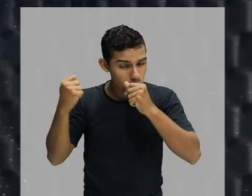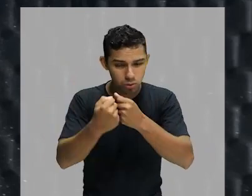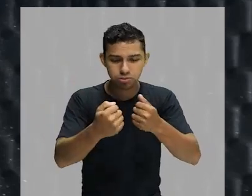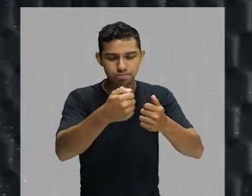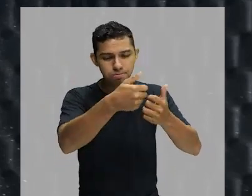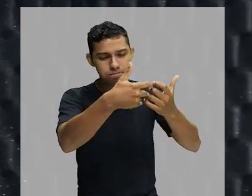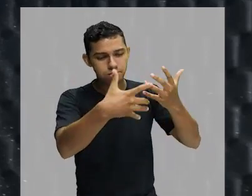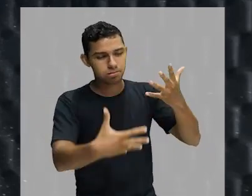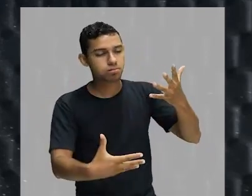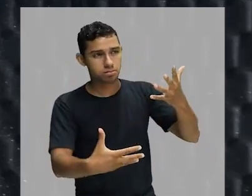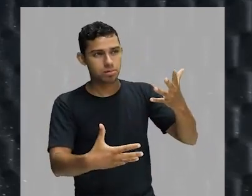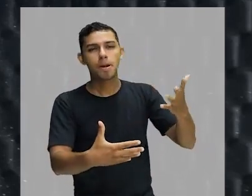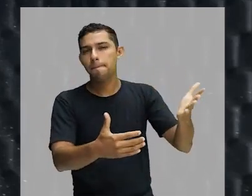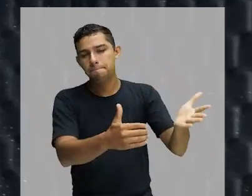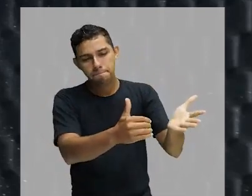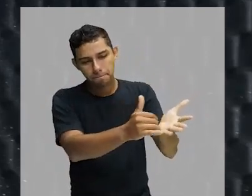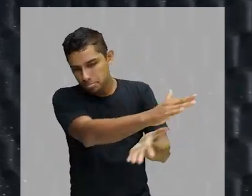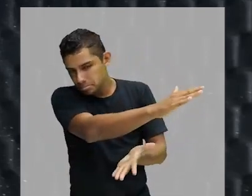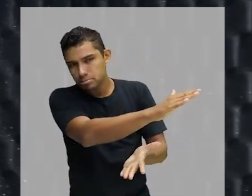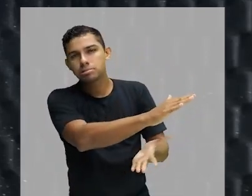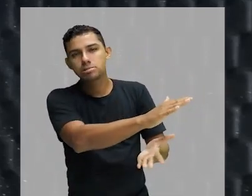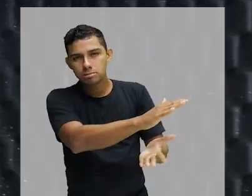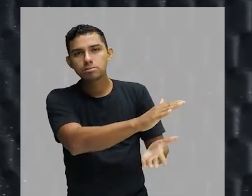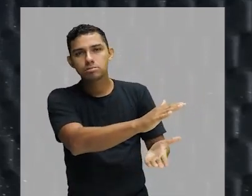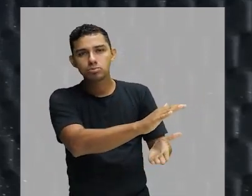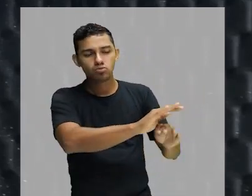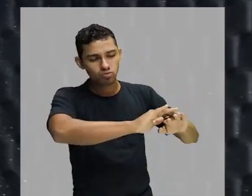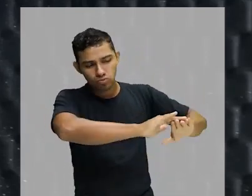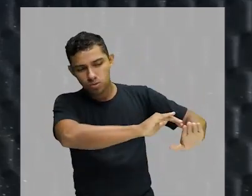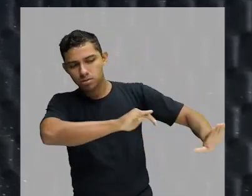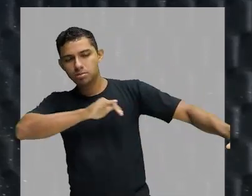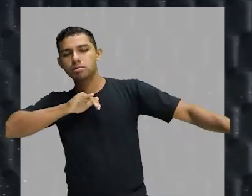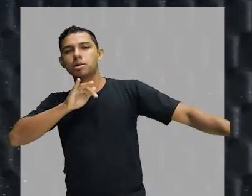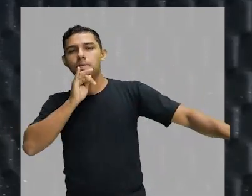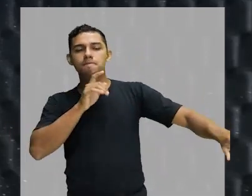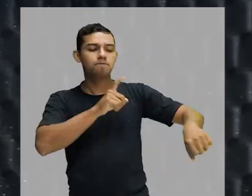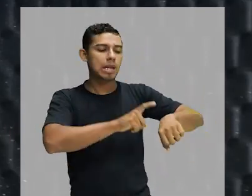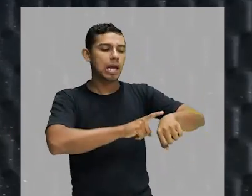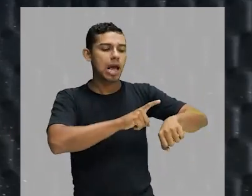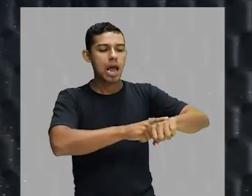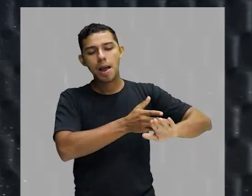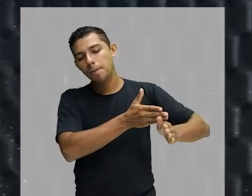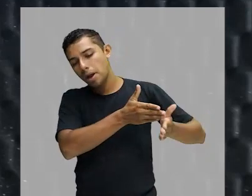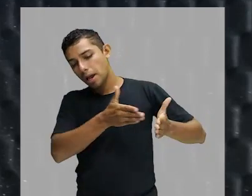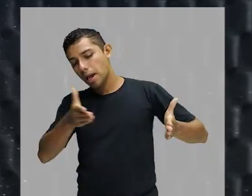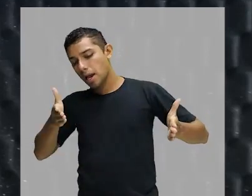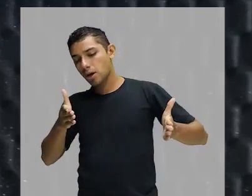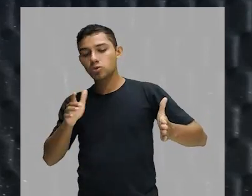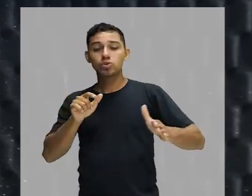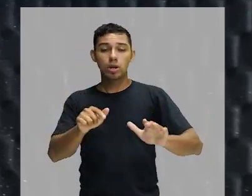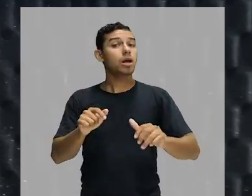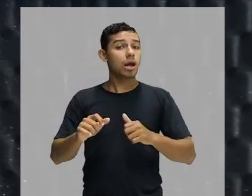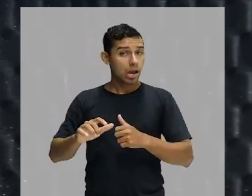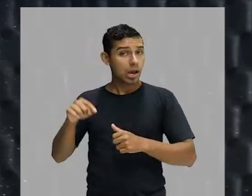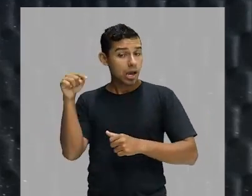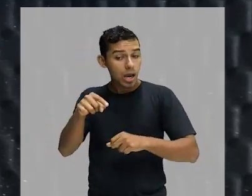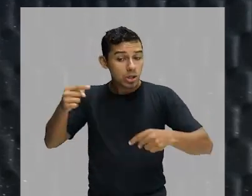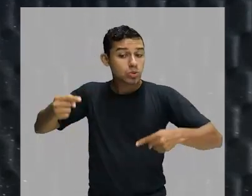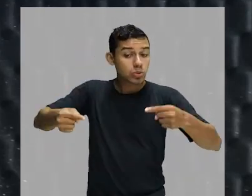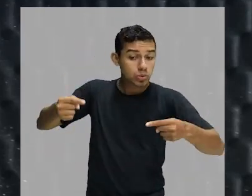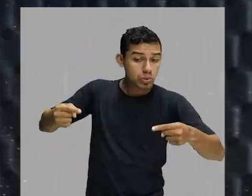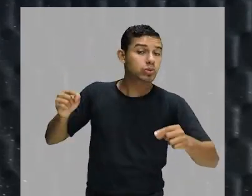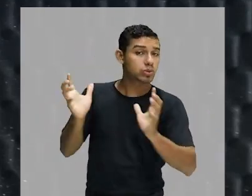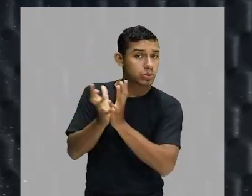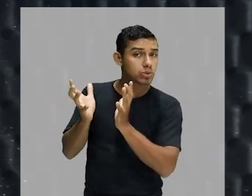são banidos, eles sofrem as suas punições, eles são afastados durante determinado período daquela modalidade. Tá certo? Então,